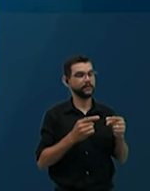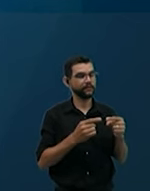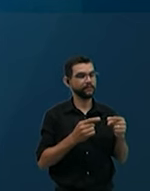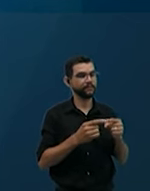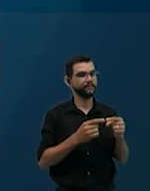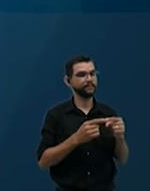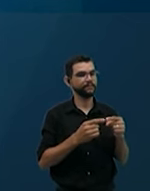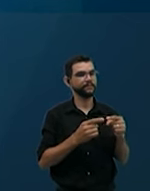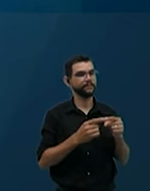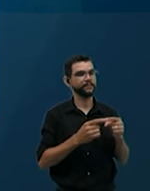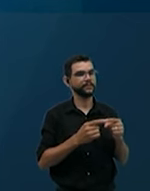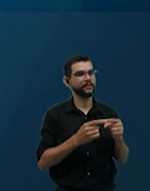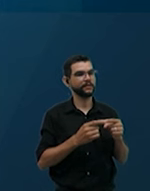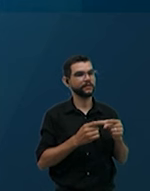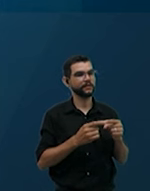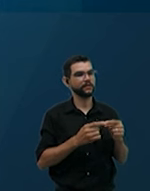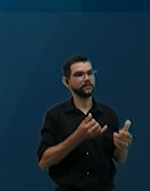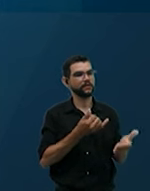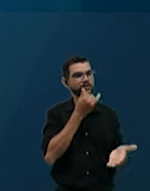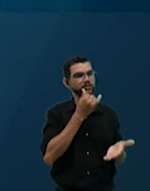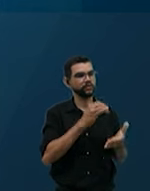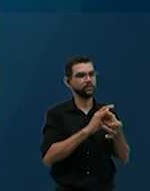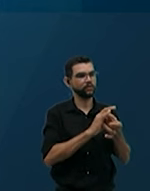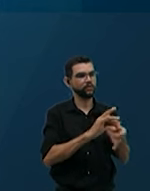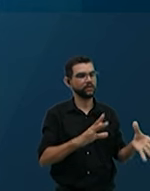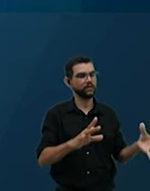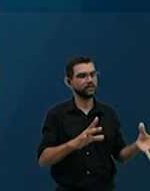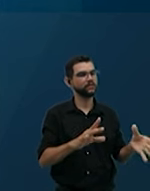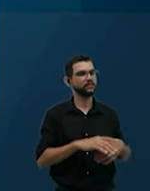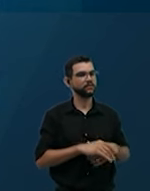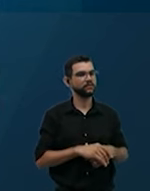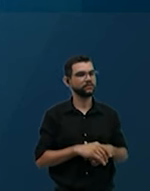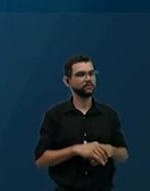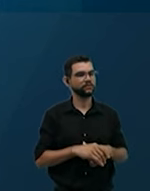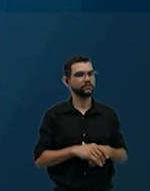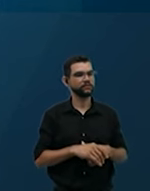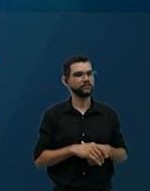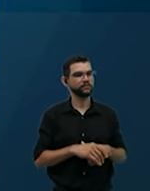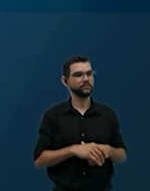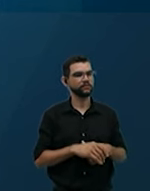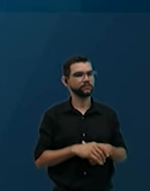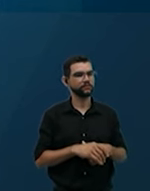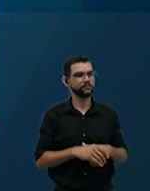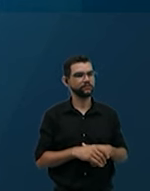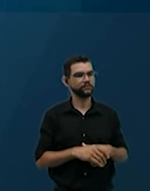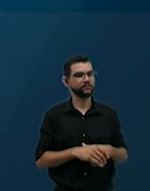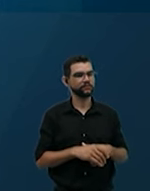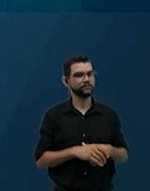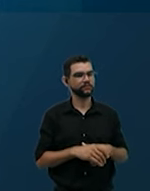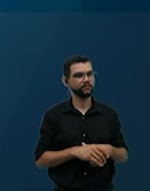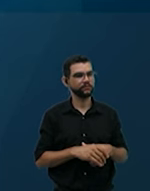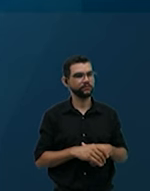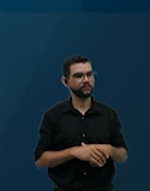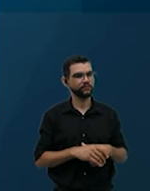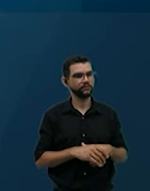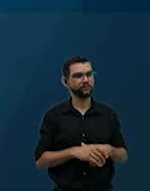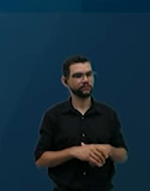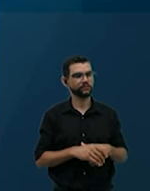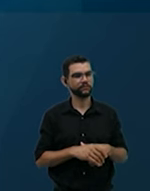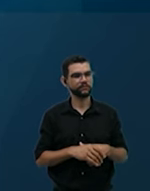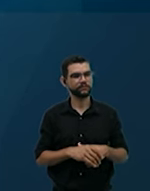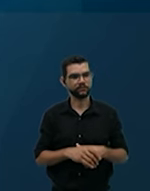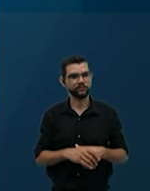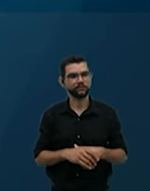destinada a compensar os prejuízos econômicos resultantes de atos que impediram o normal desenvolvimento das atividades